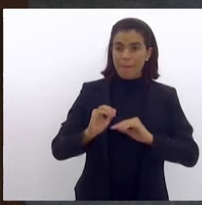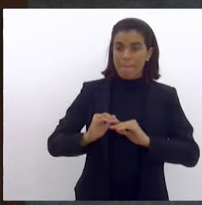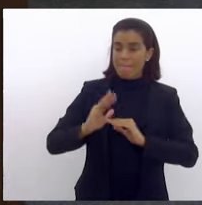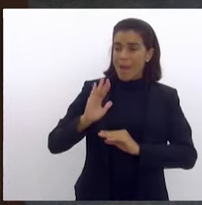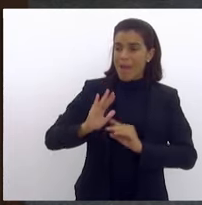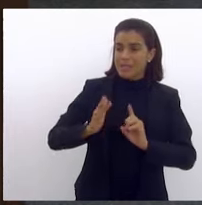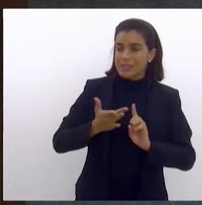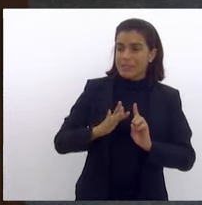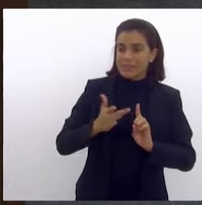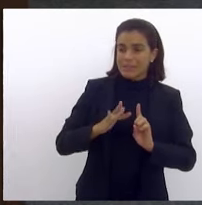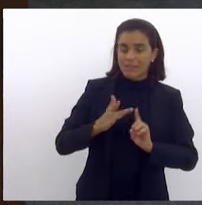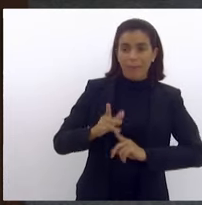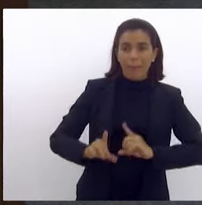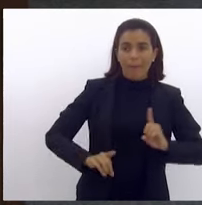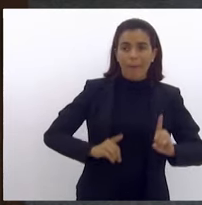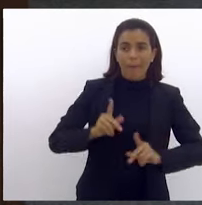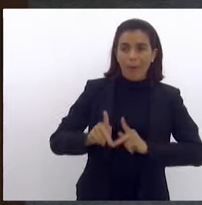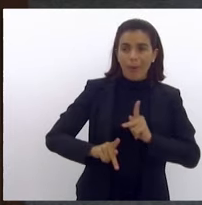vitimiza a população.